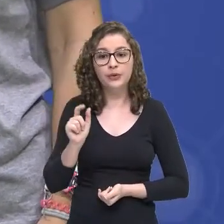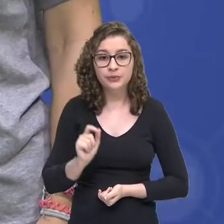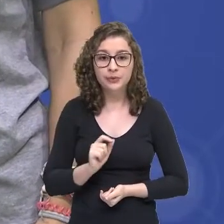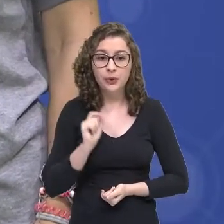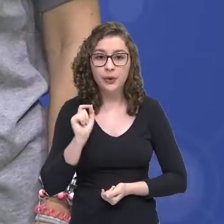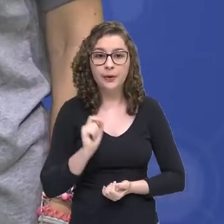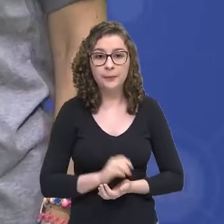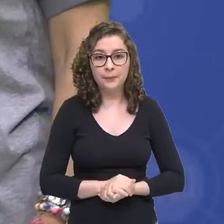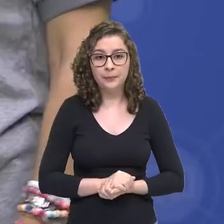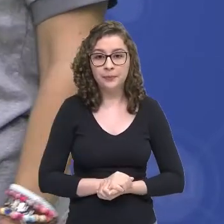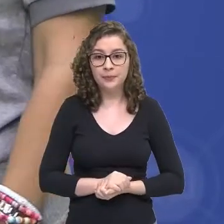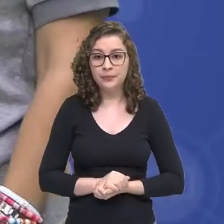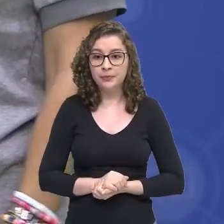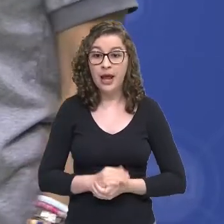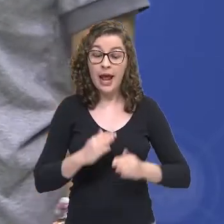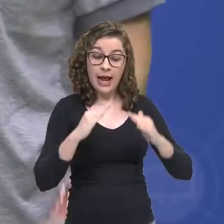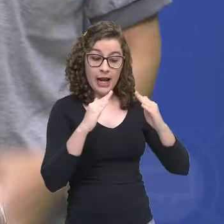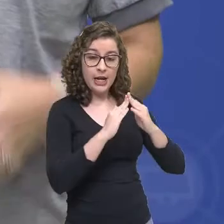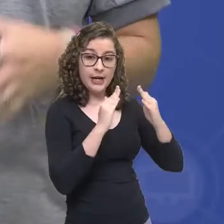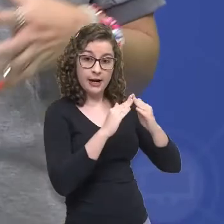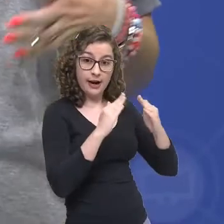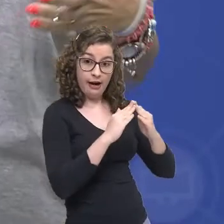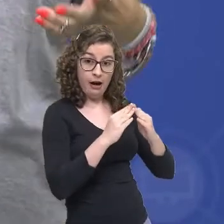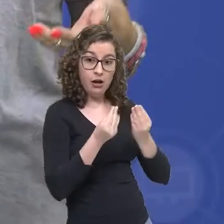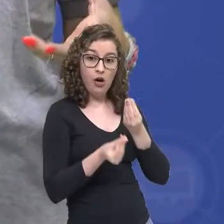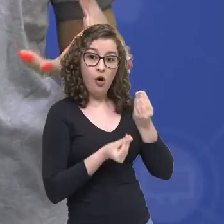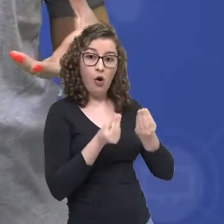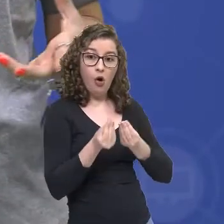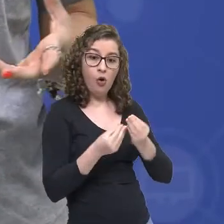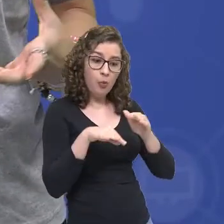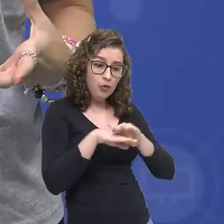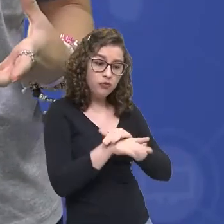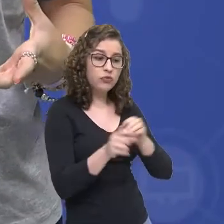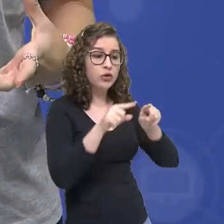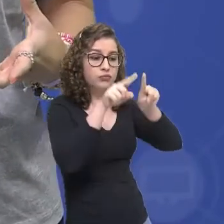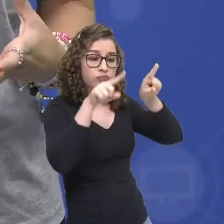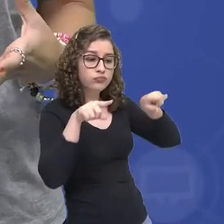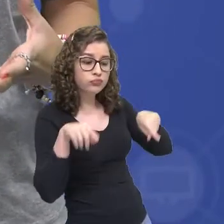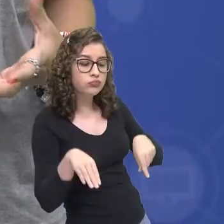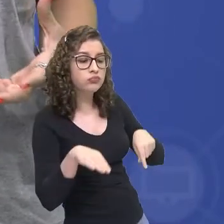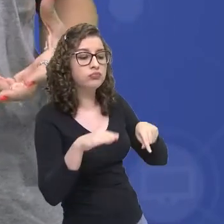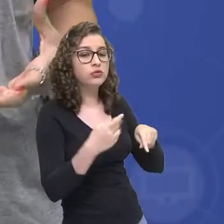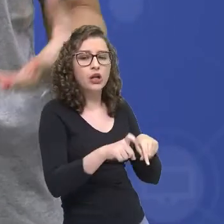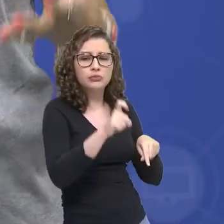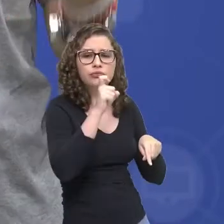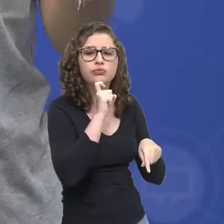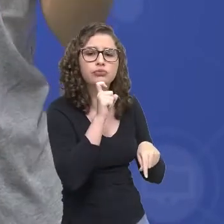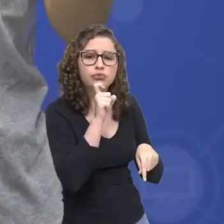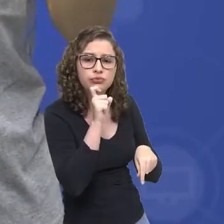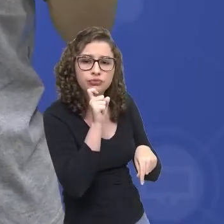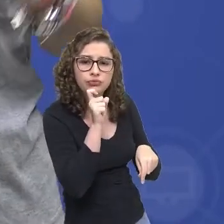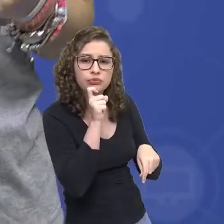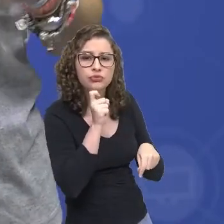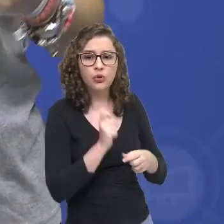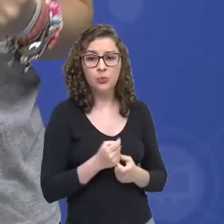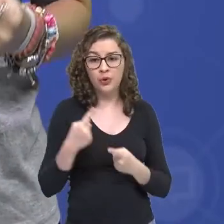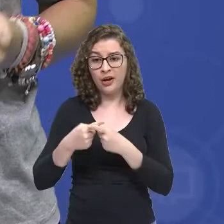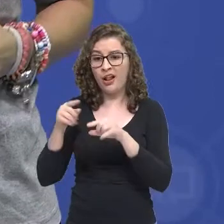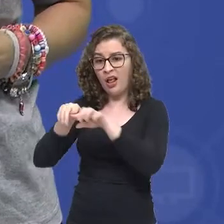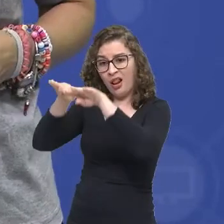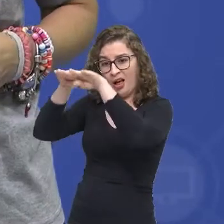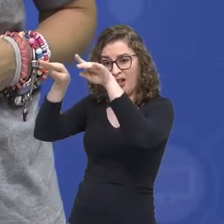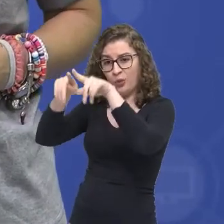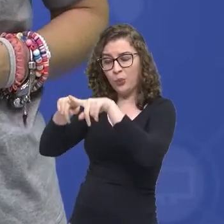também sobre como que eu vou acondicionar esse alimento na minha casa, né? Depois que eu tirei lá